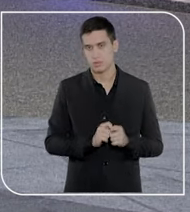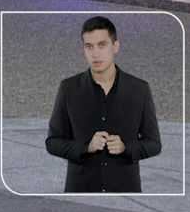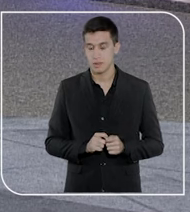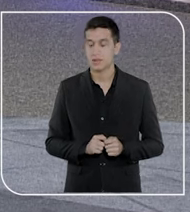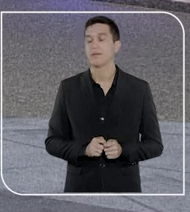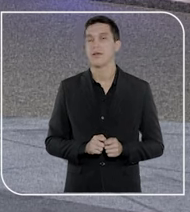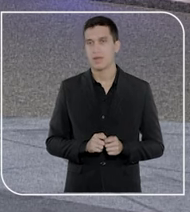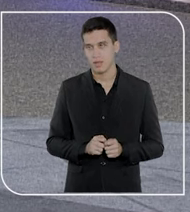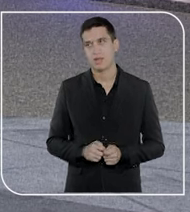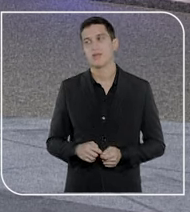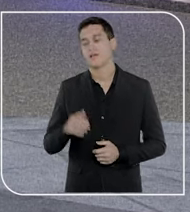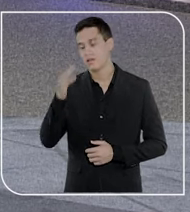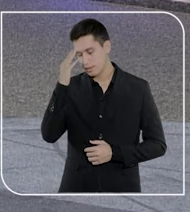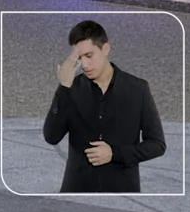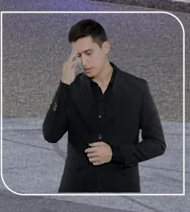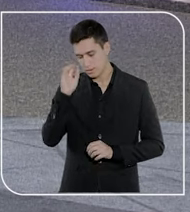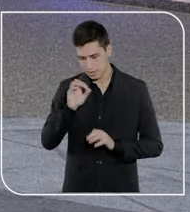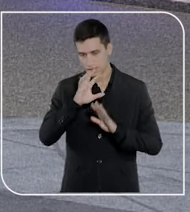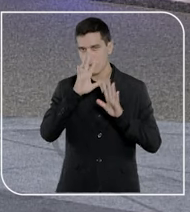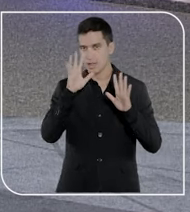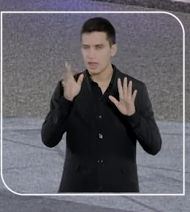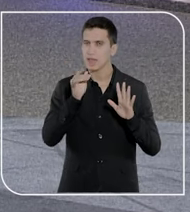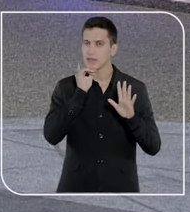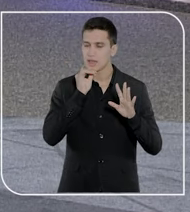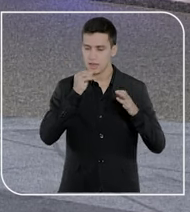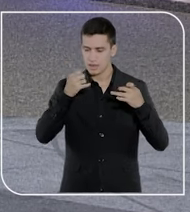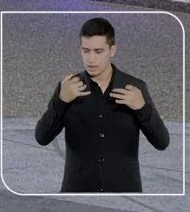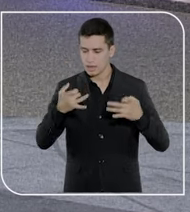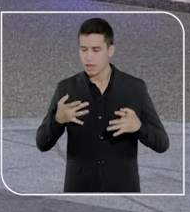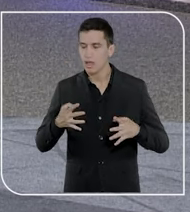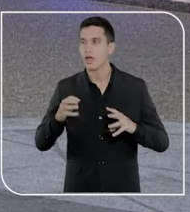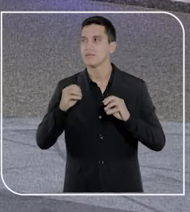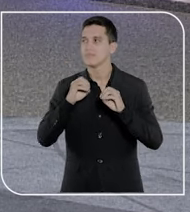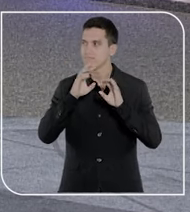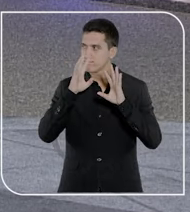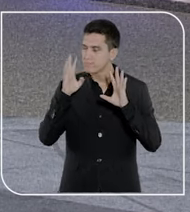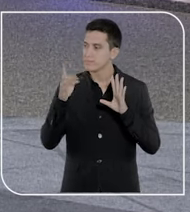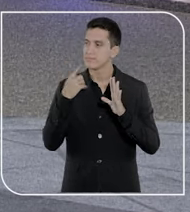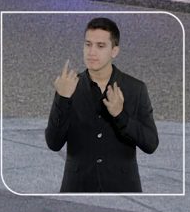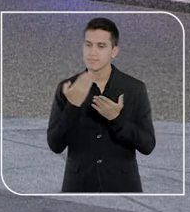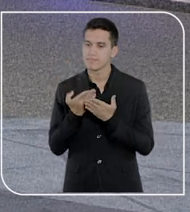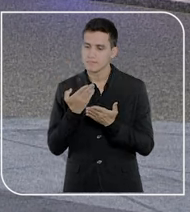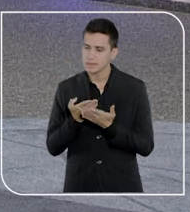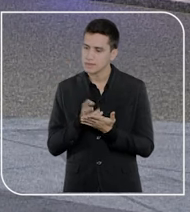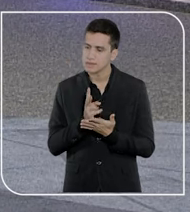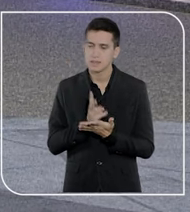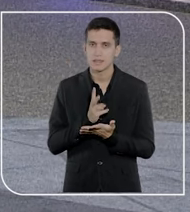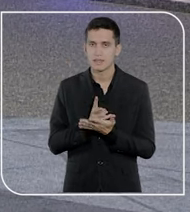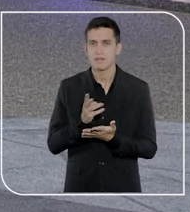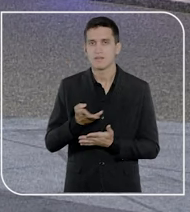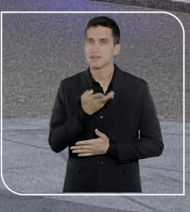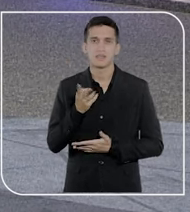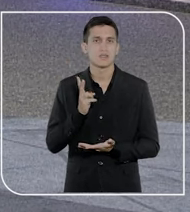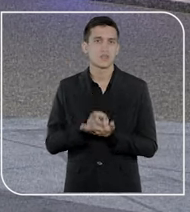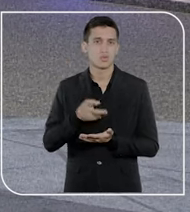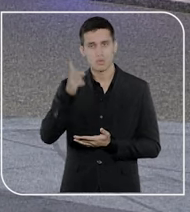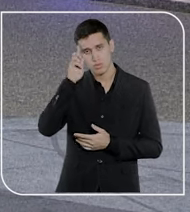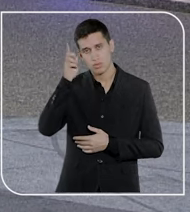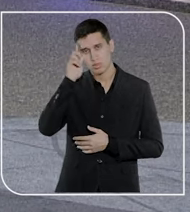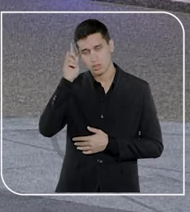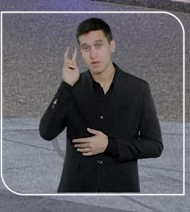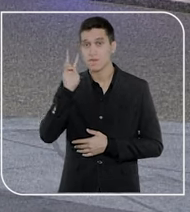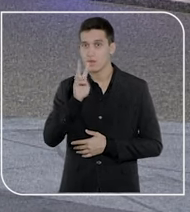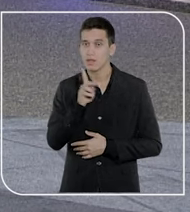eles trazem luz a tudo que a gente às vezes estuda na teoria e tudo, mas vocês lidam na prática com isso, então a gente consegue